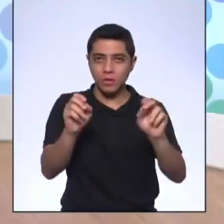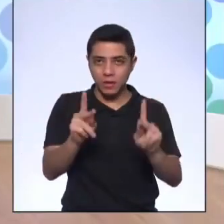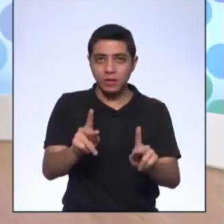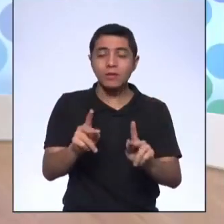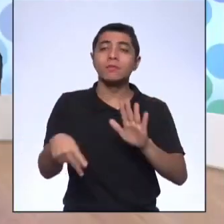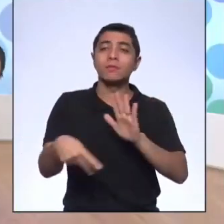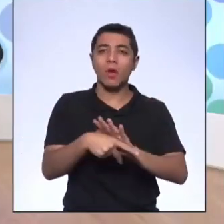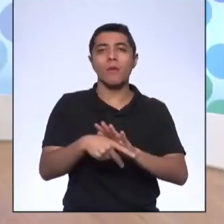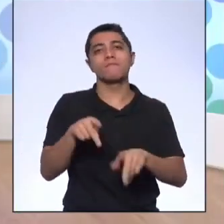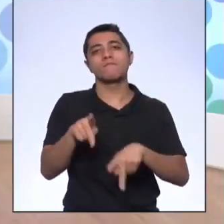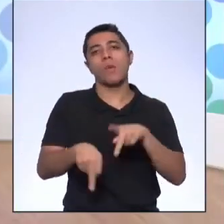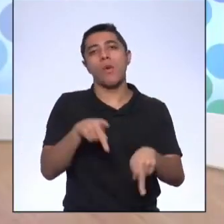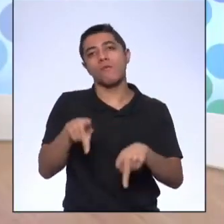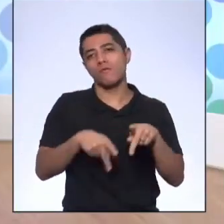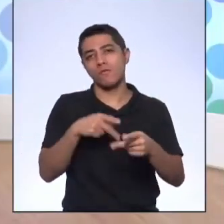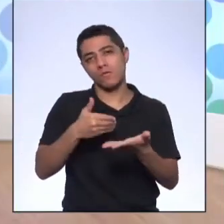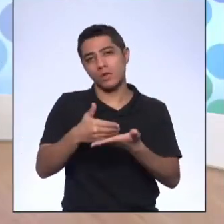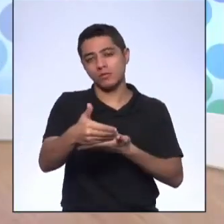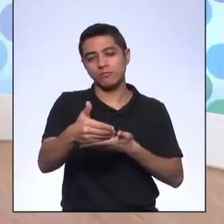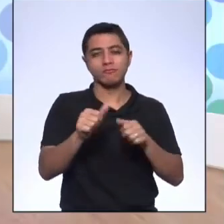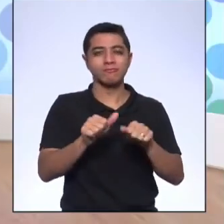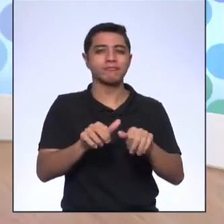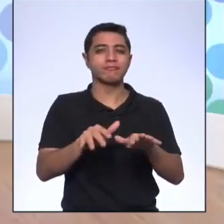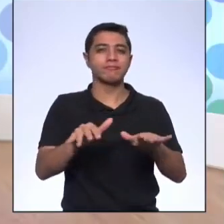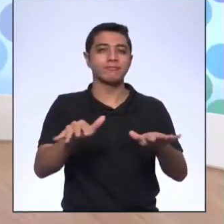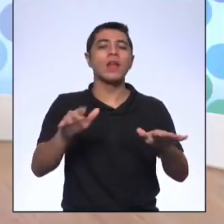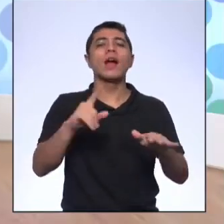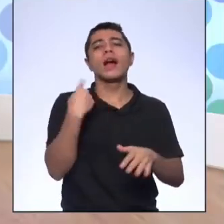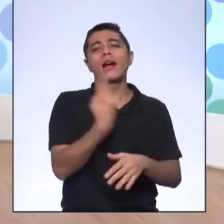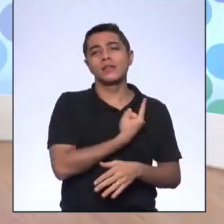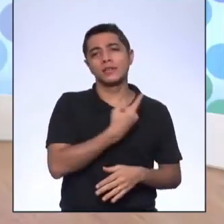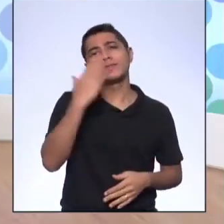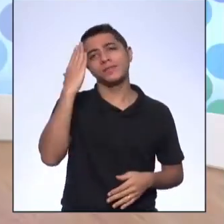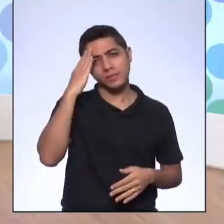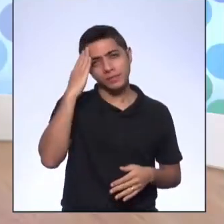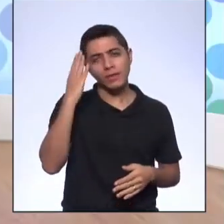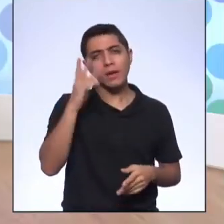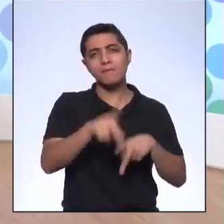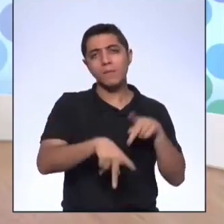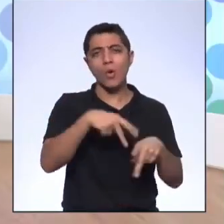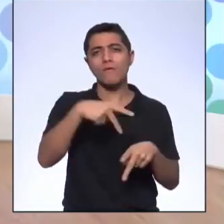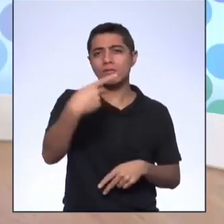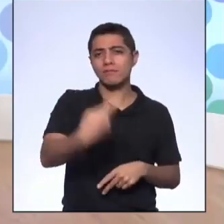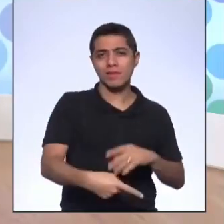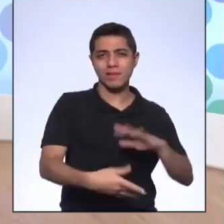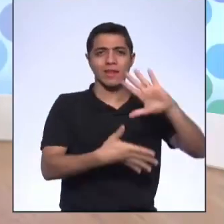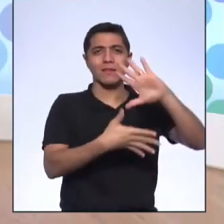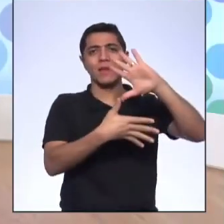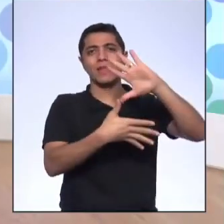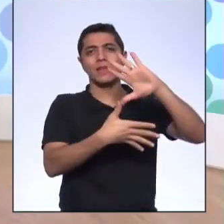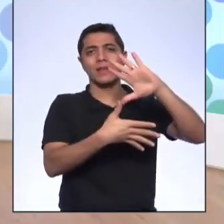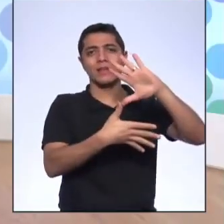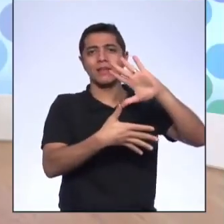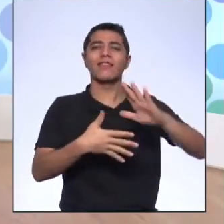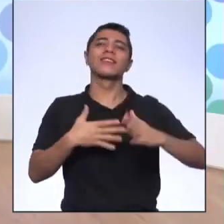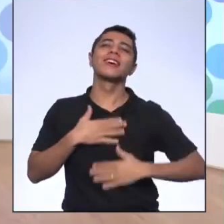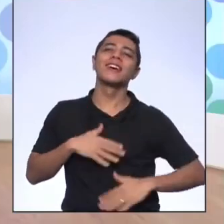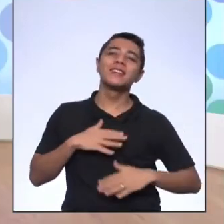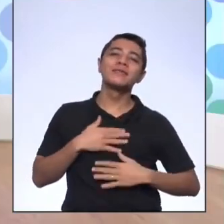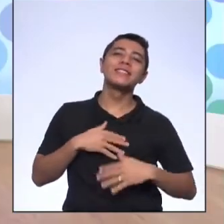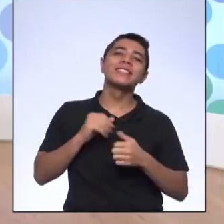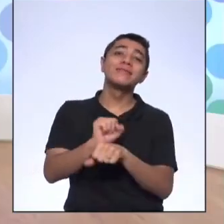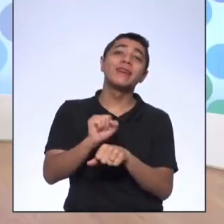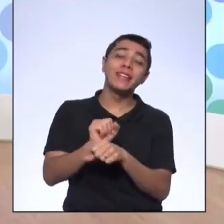nosso povo, né? Claro que a gente sabe que o nosso povo não estava aqui, né? O povo americano nativo não estava aqui lixando a unha